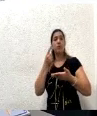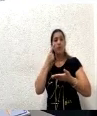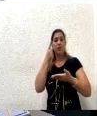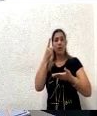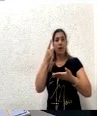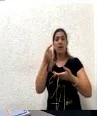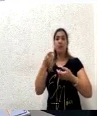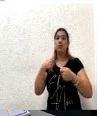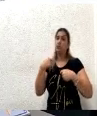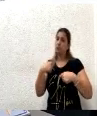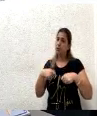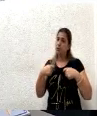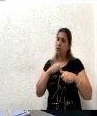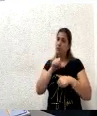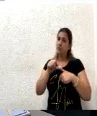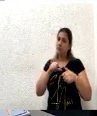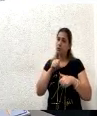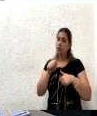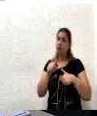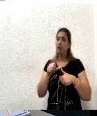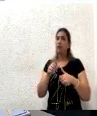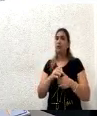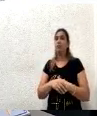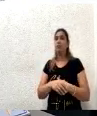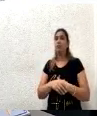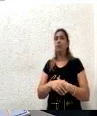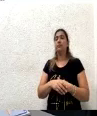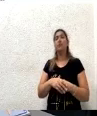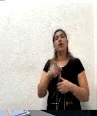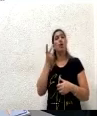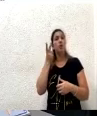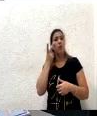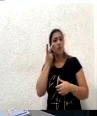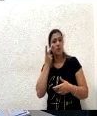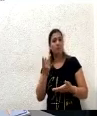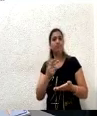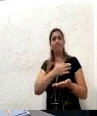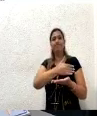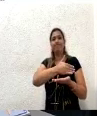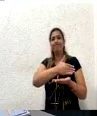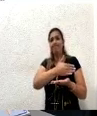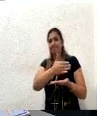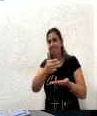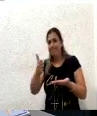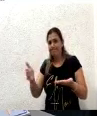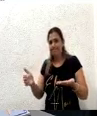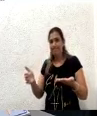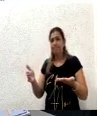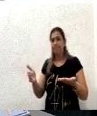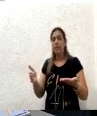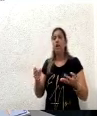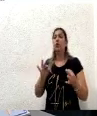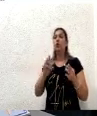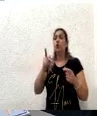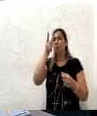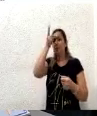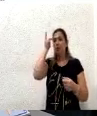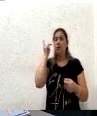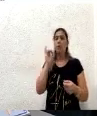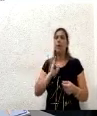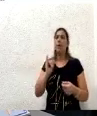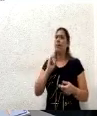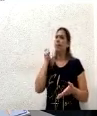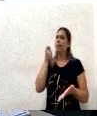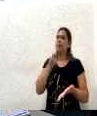só em alguns momentos. Gente, na totalidade. Todo mundo paga imposto, todo mundo tem